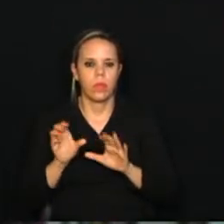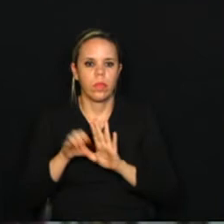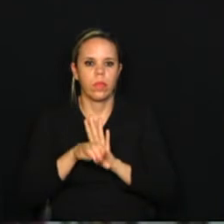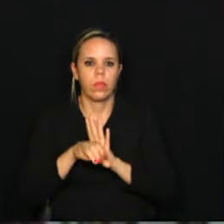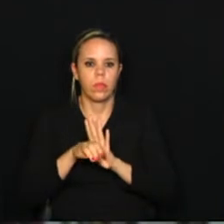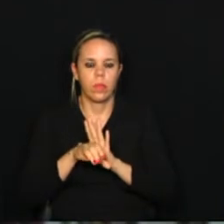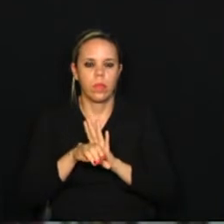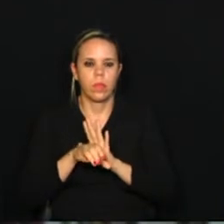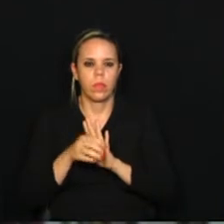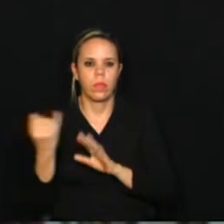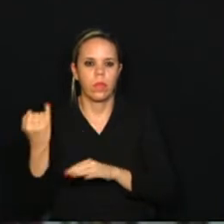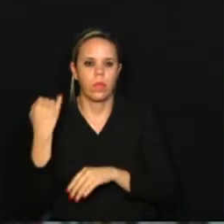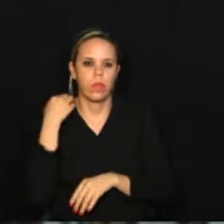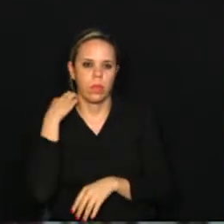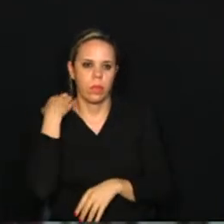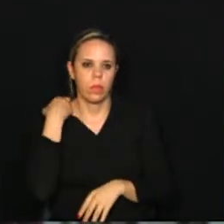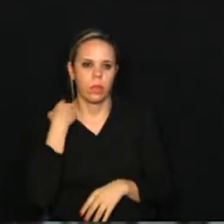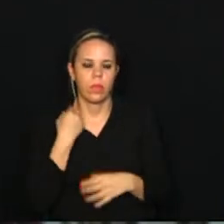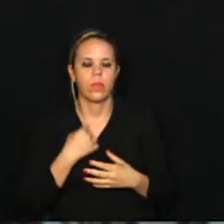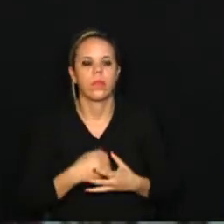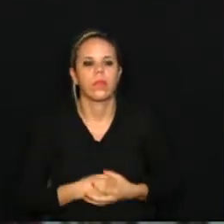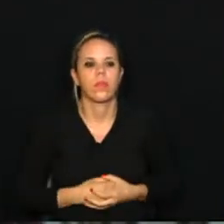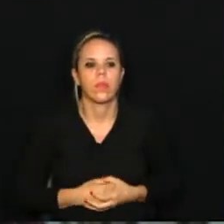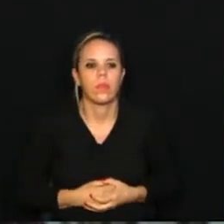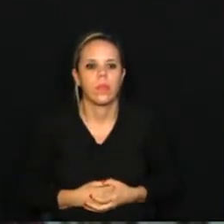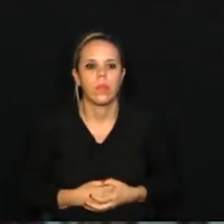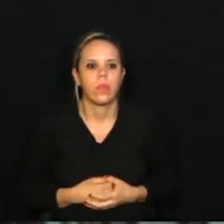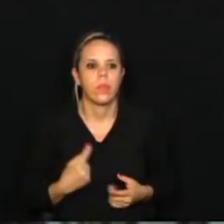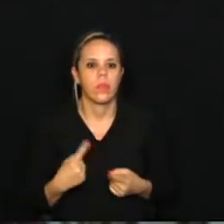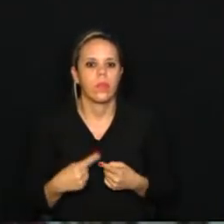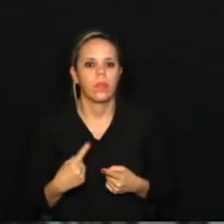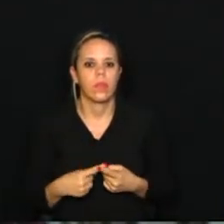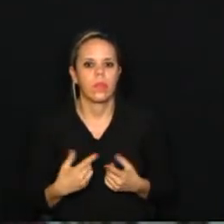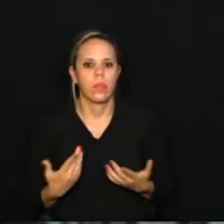conceitual importantíssima, porque